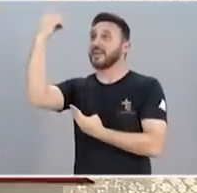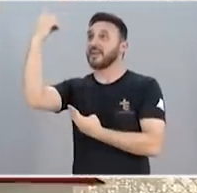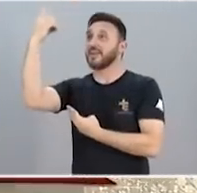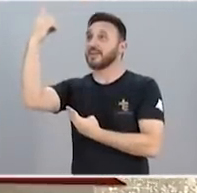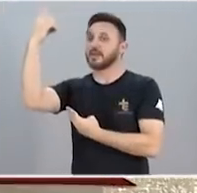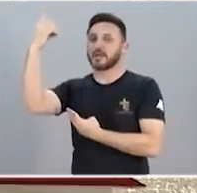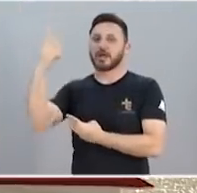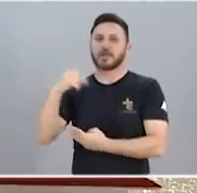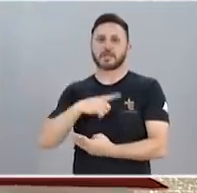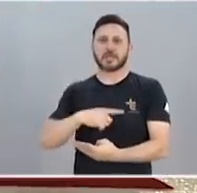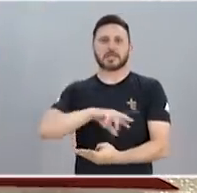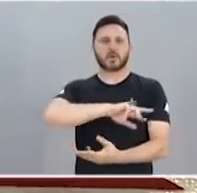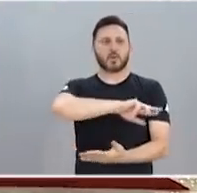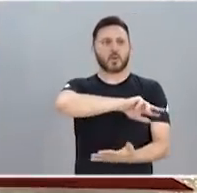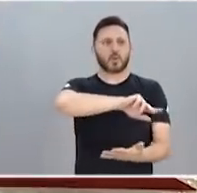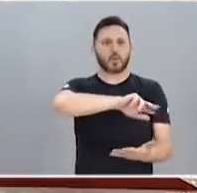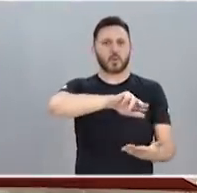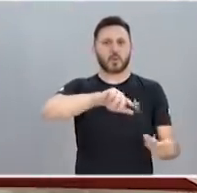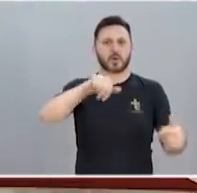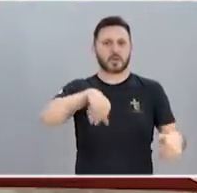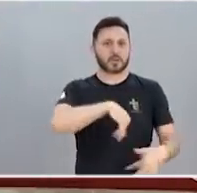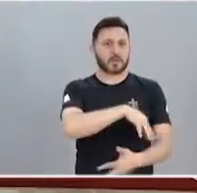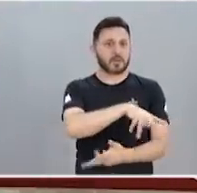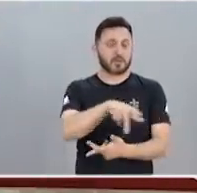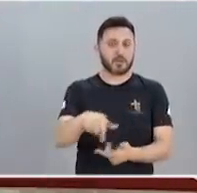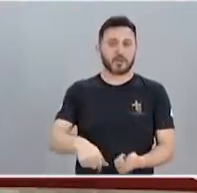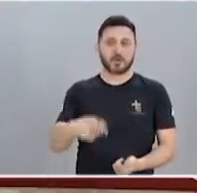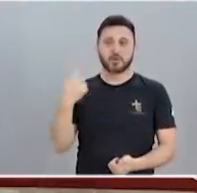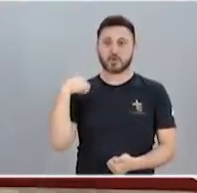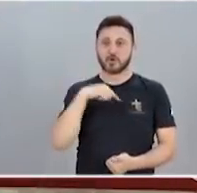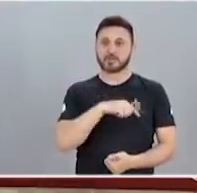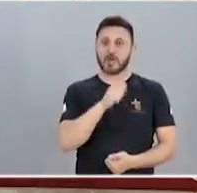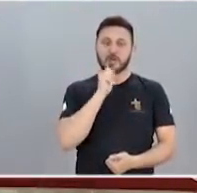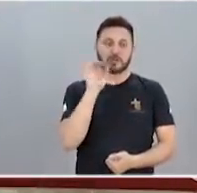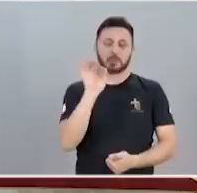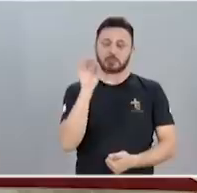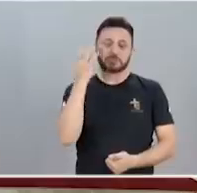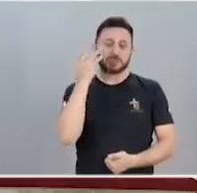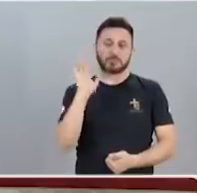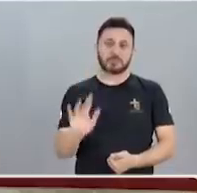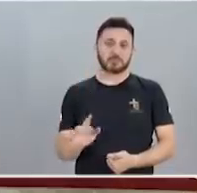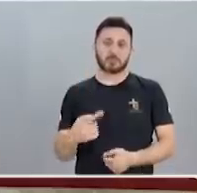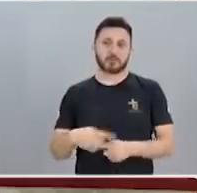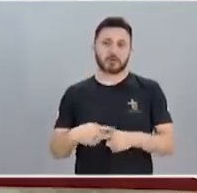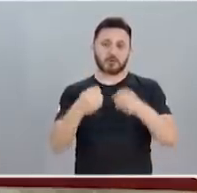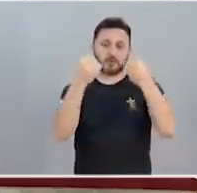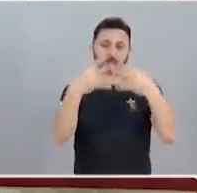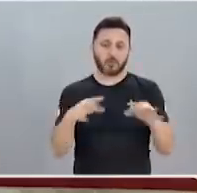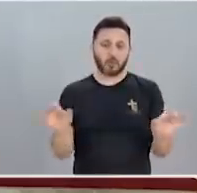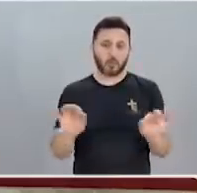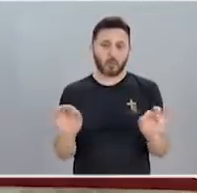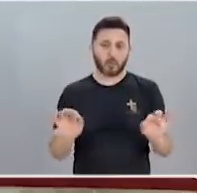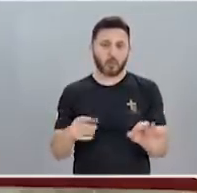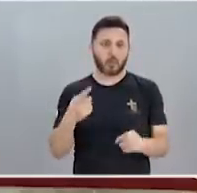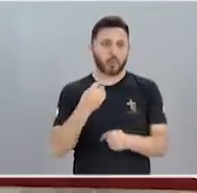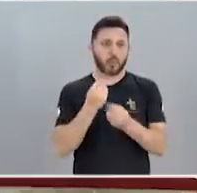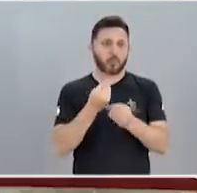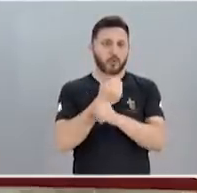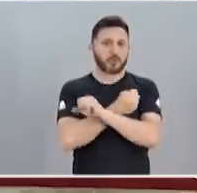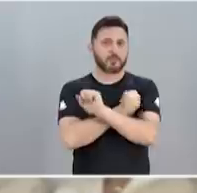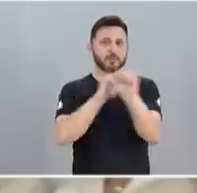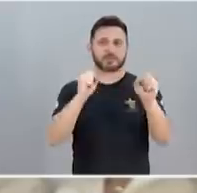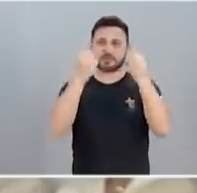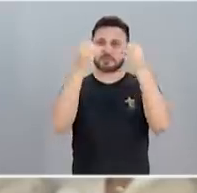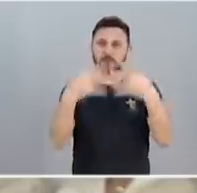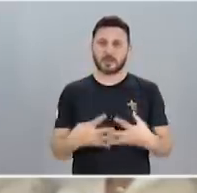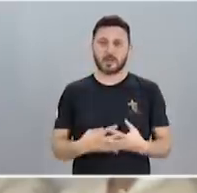Há muitas coisas do mundo que não são explicáveis. E não quer dizer que o